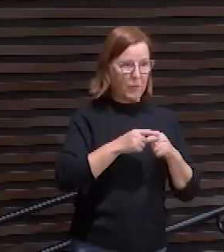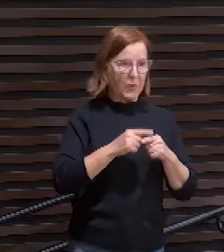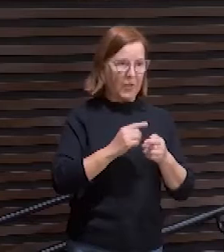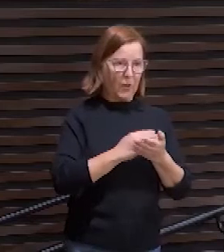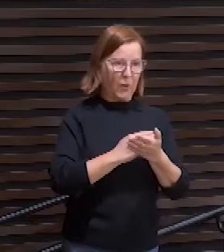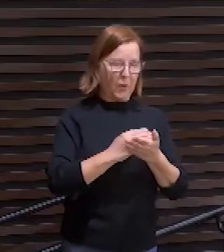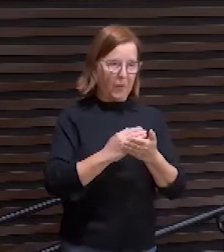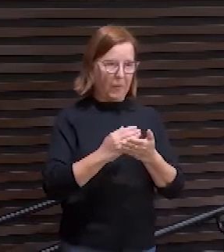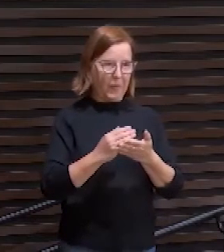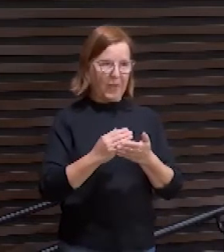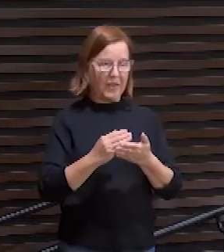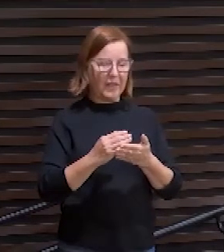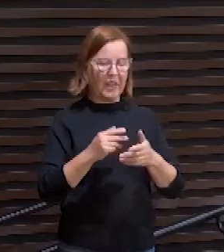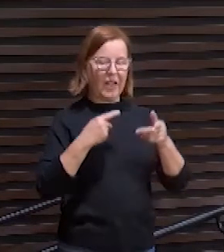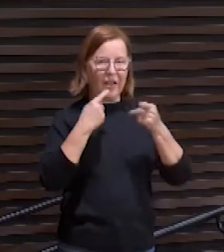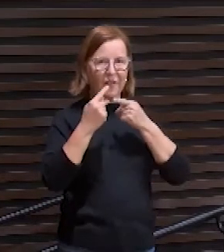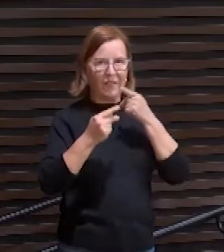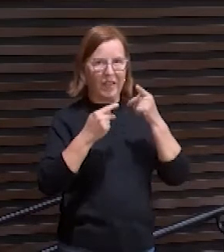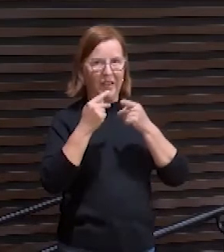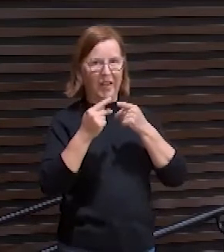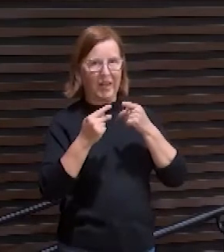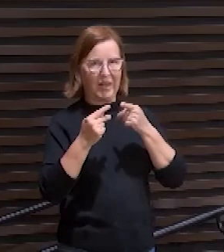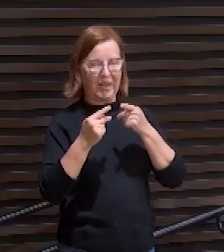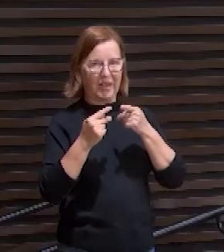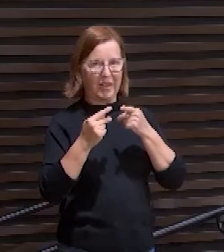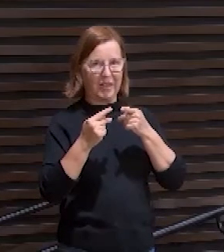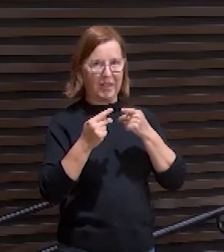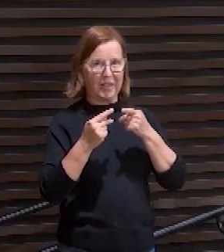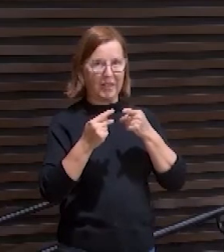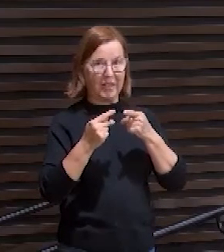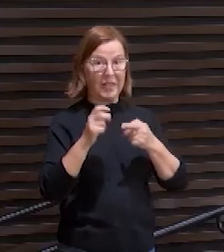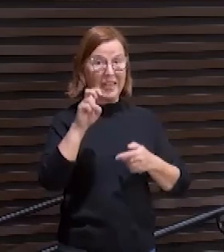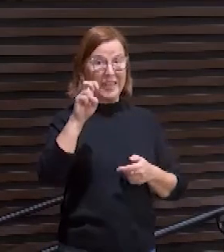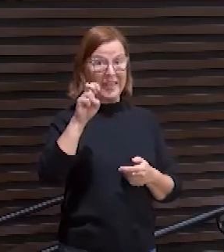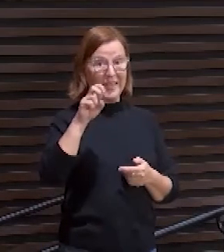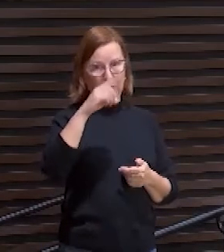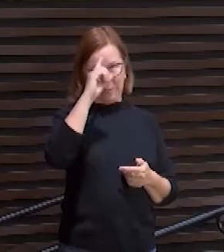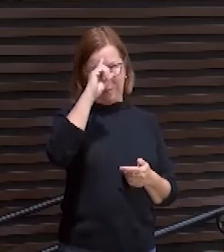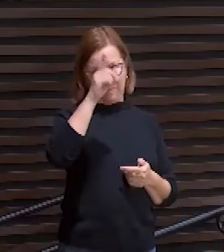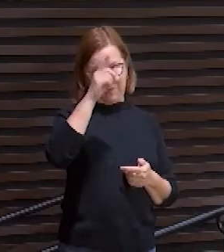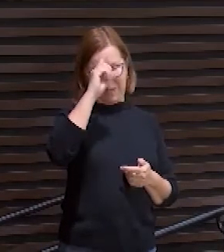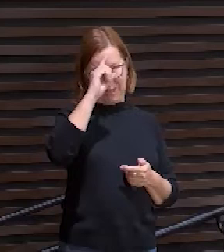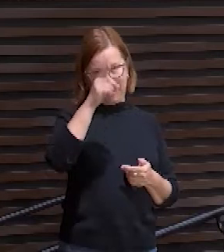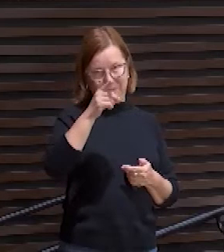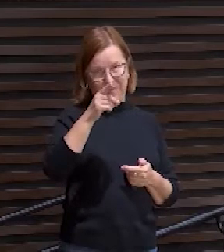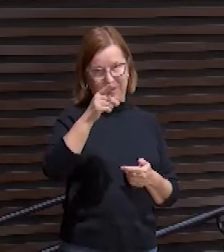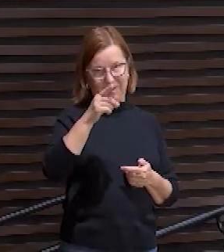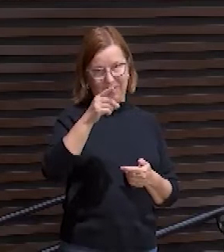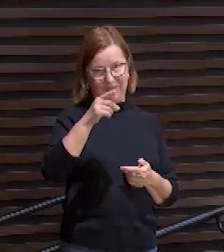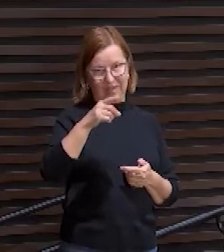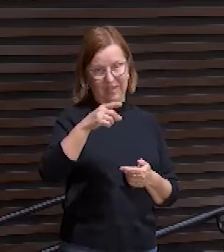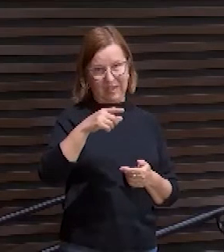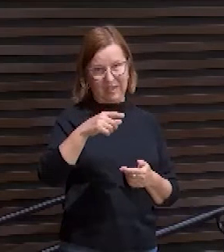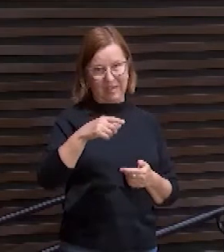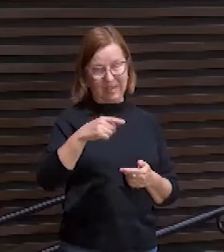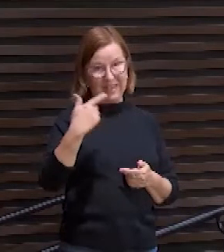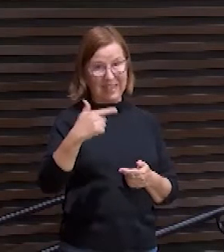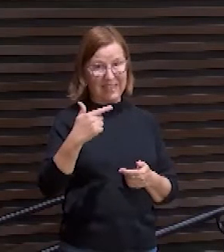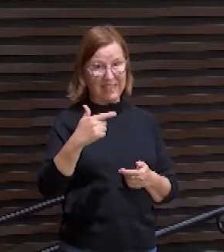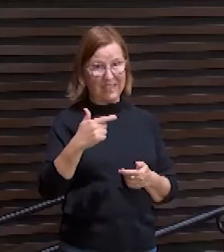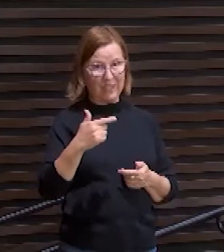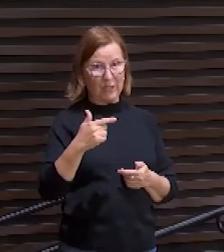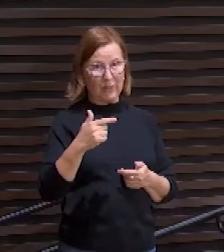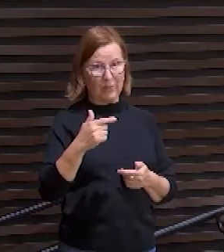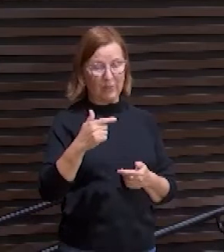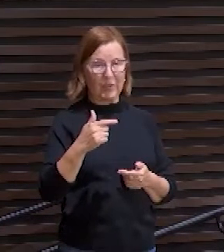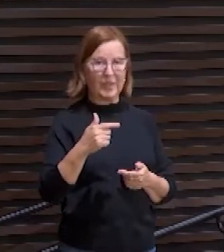começa a citar os 5 mandamentos da segunda tábua. Ele